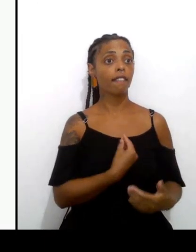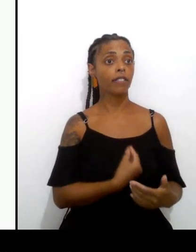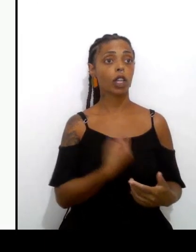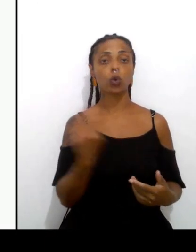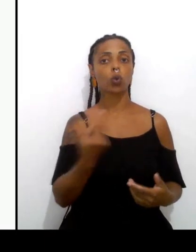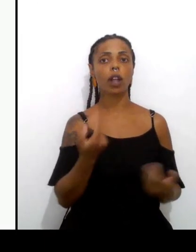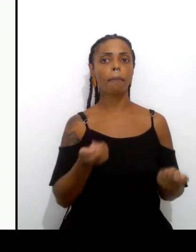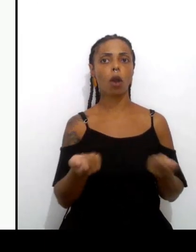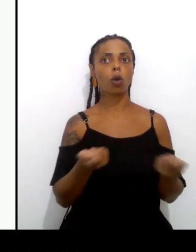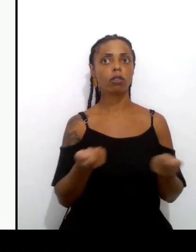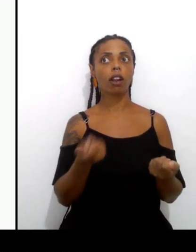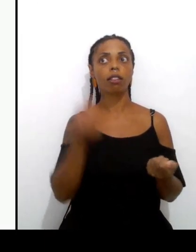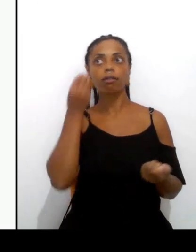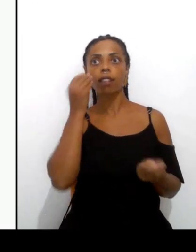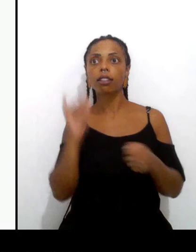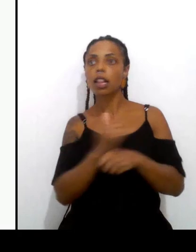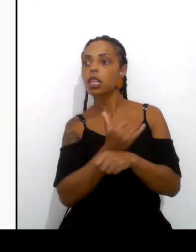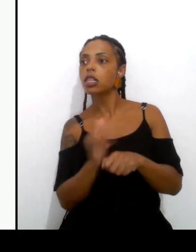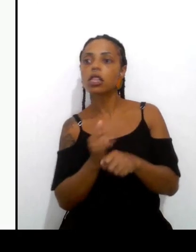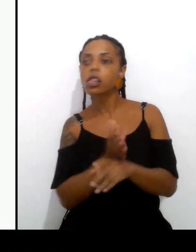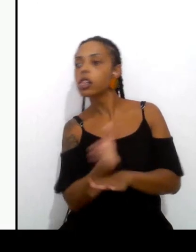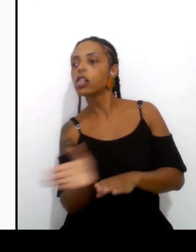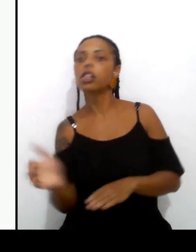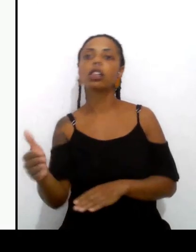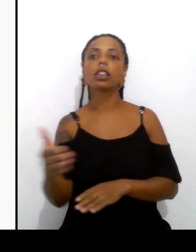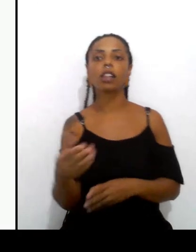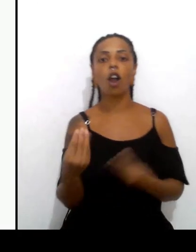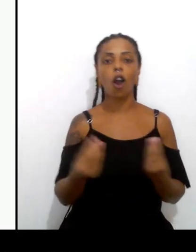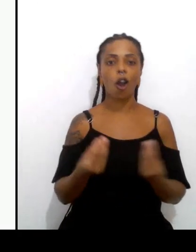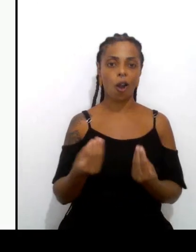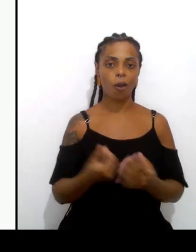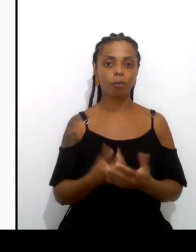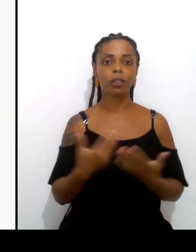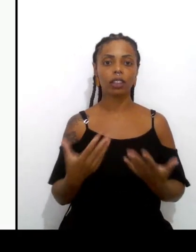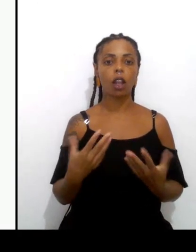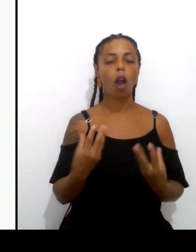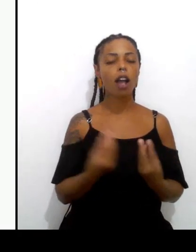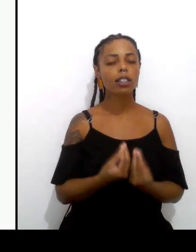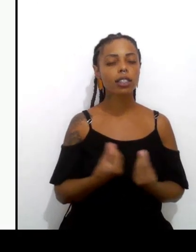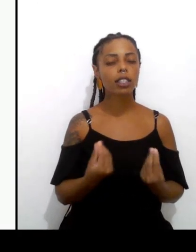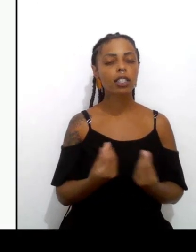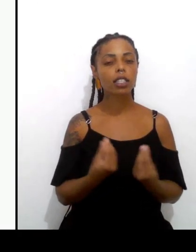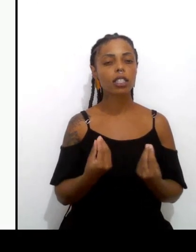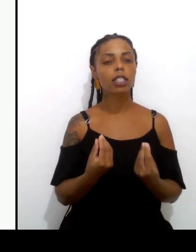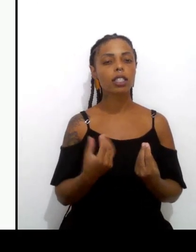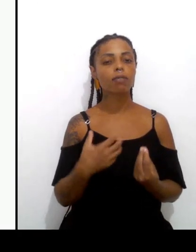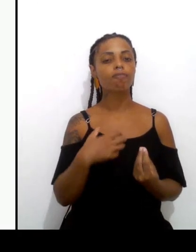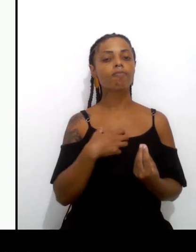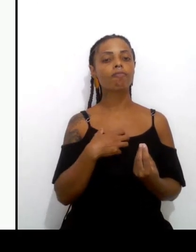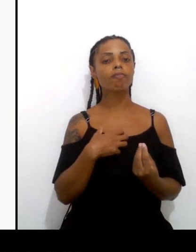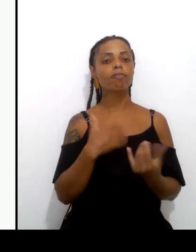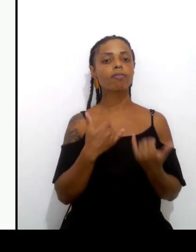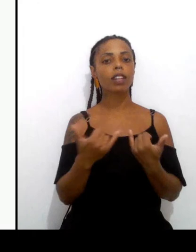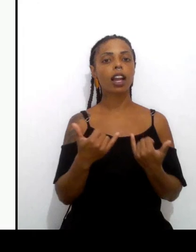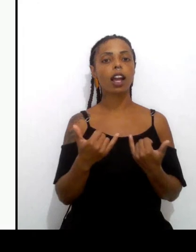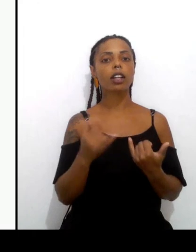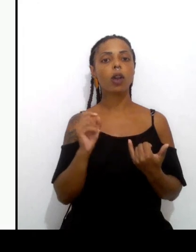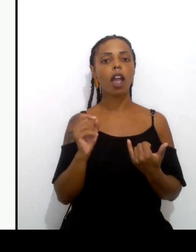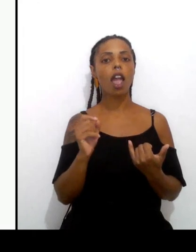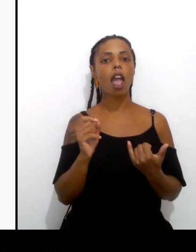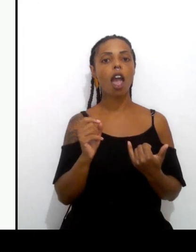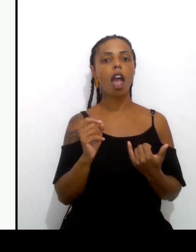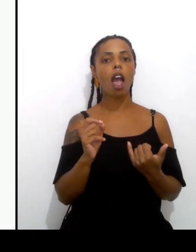e busca uma saída a sensação aqui assume uma aparência espasmódica